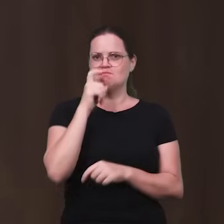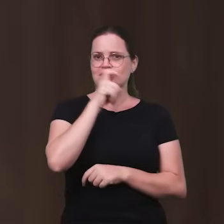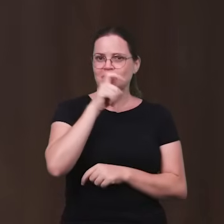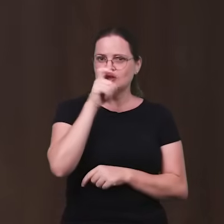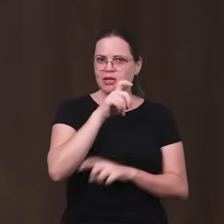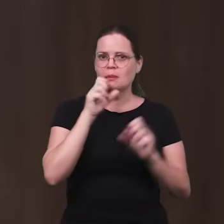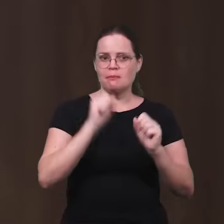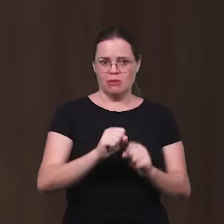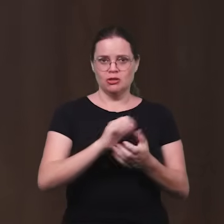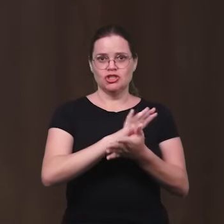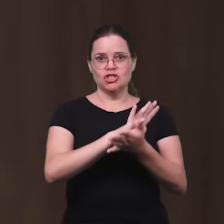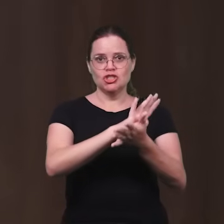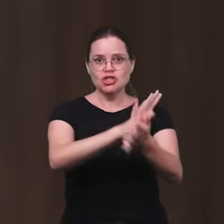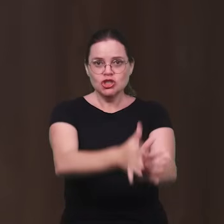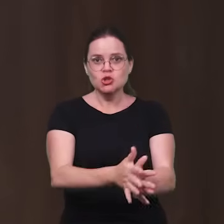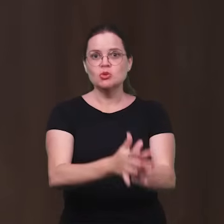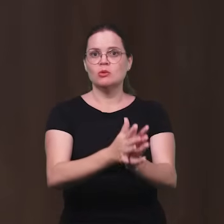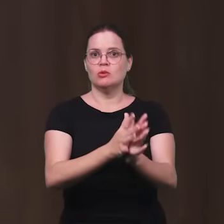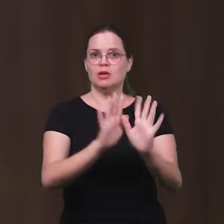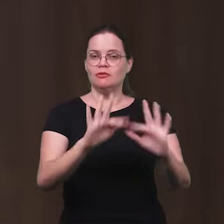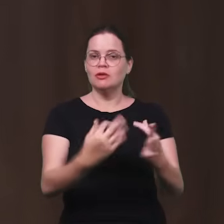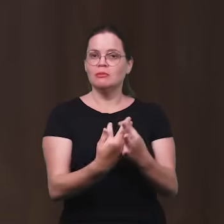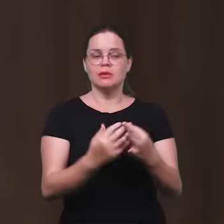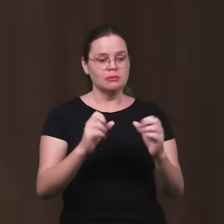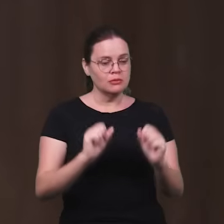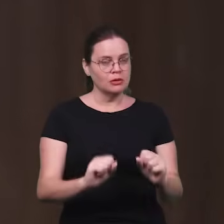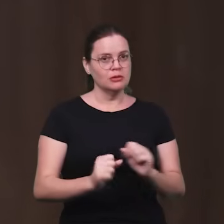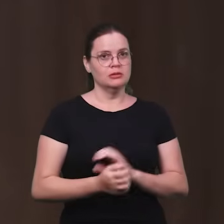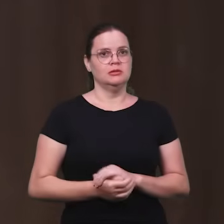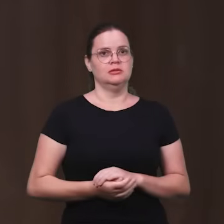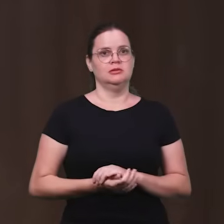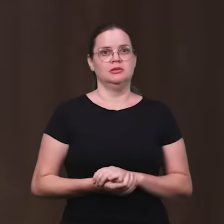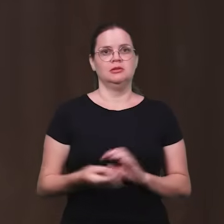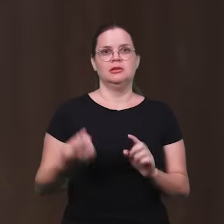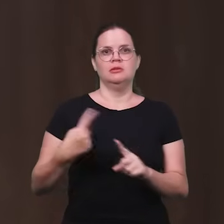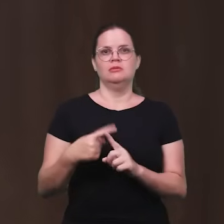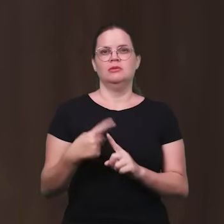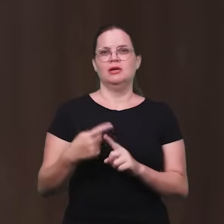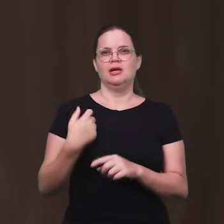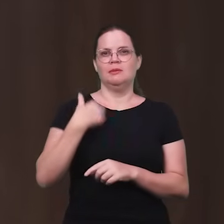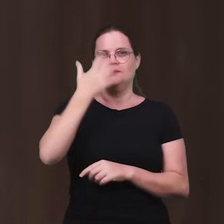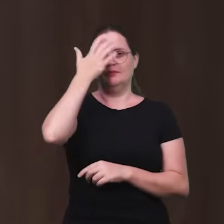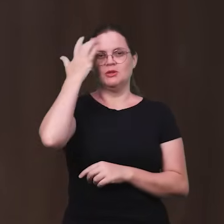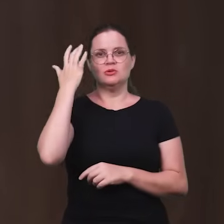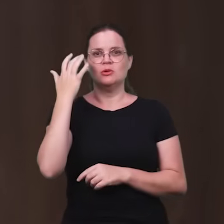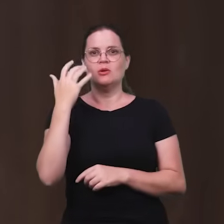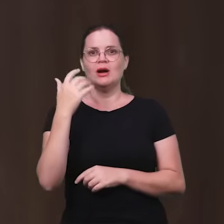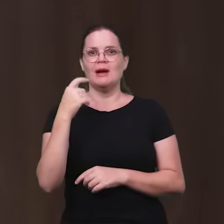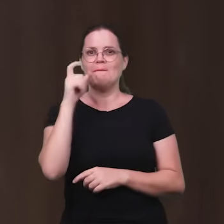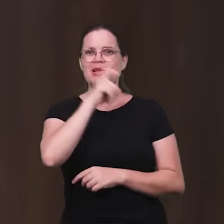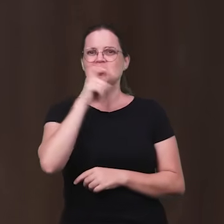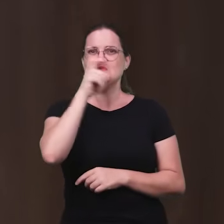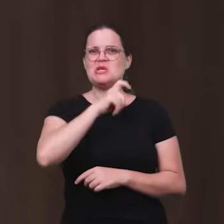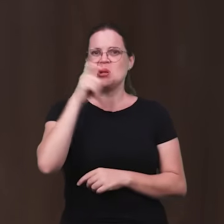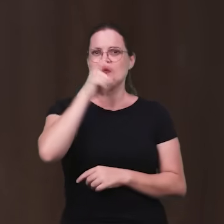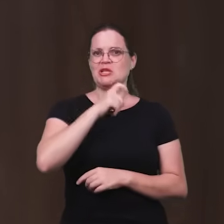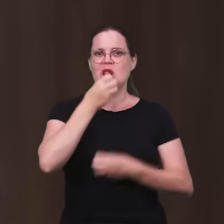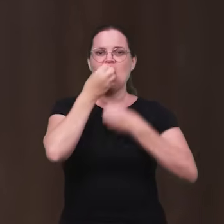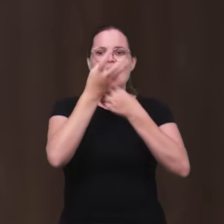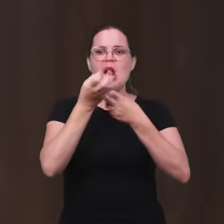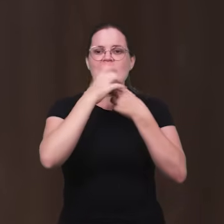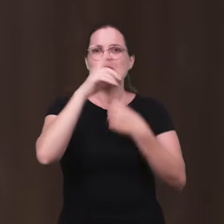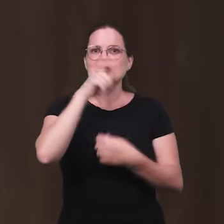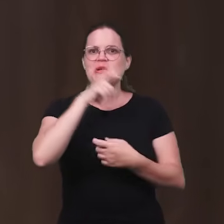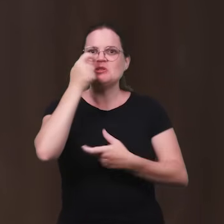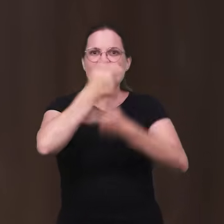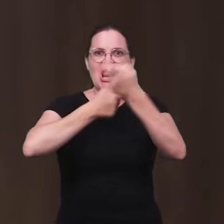ela destrói relacionamentos. Porque chega a um ponto em que a pessoa não sabe mais o que é verdade e o que é mentira. Isso cria